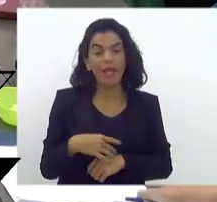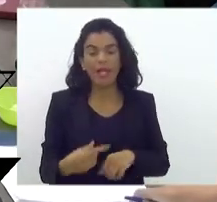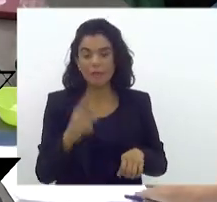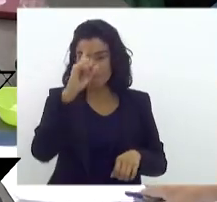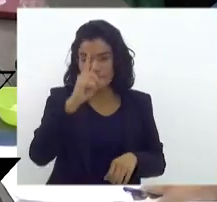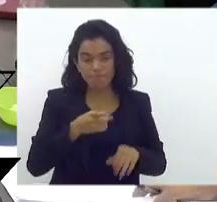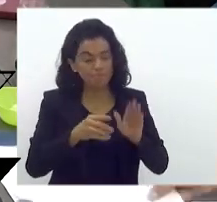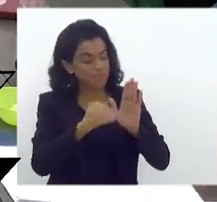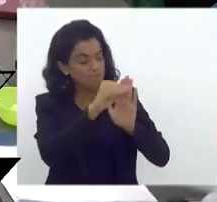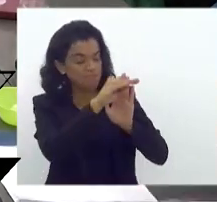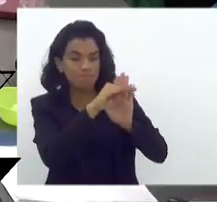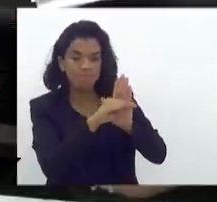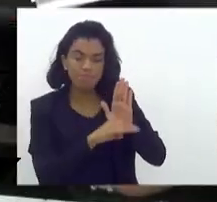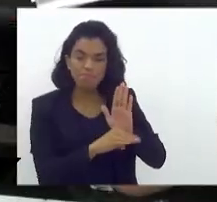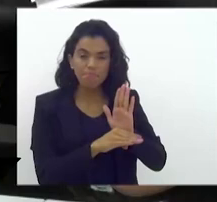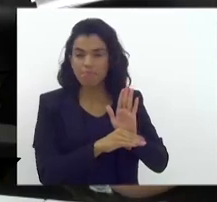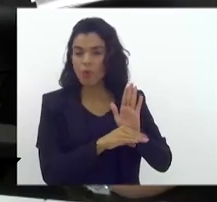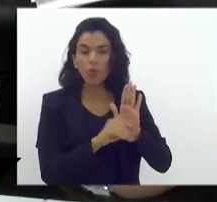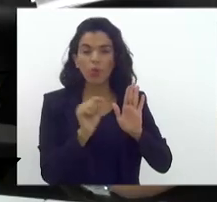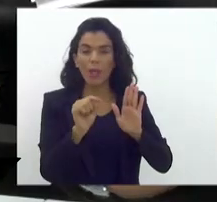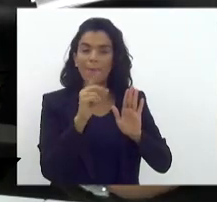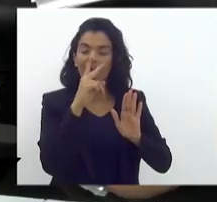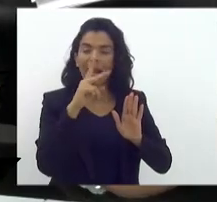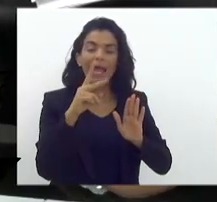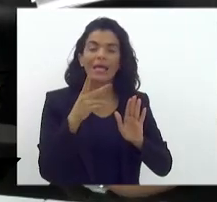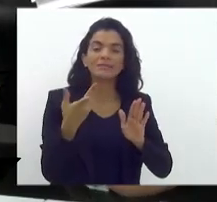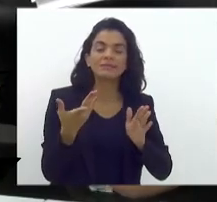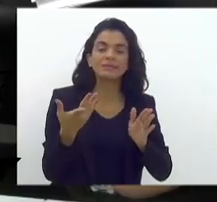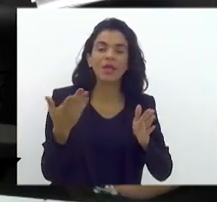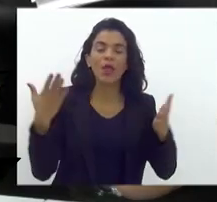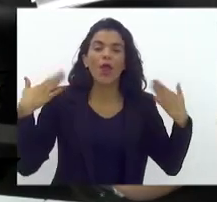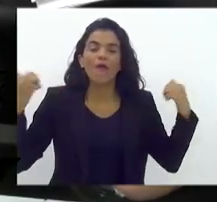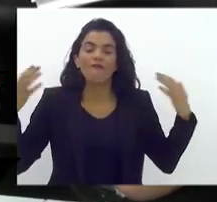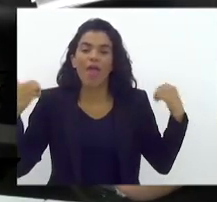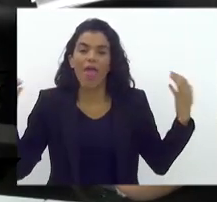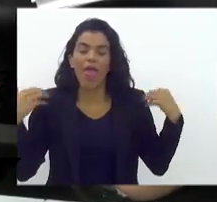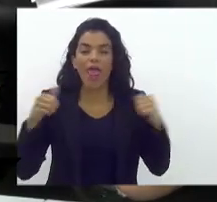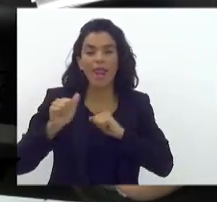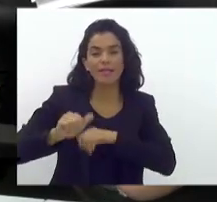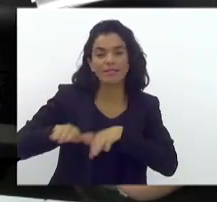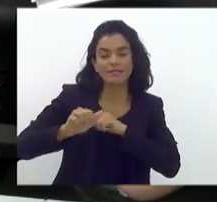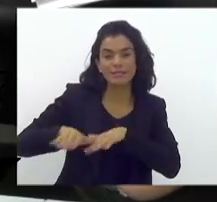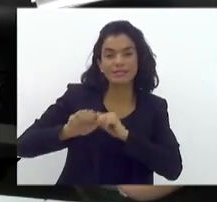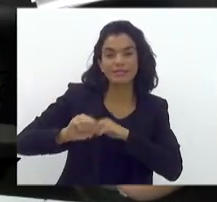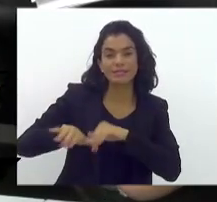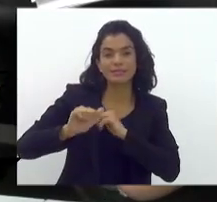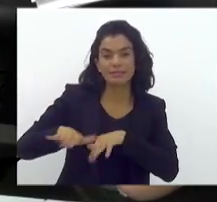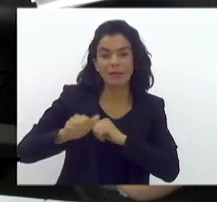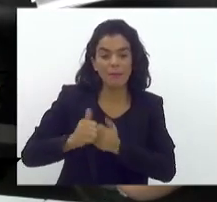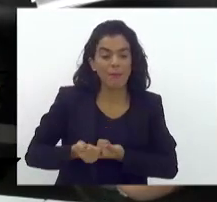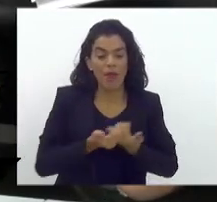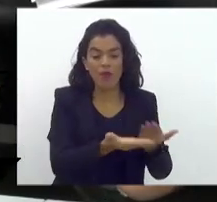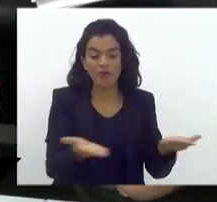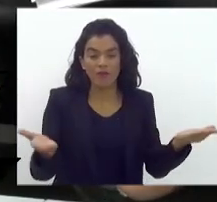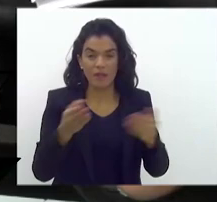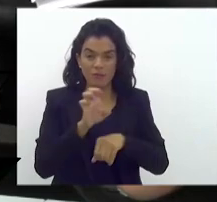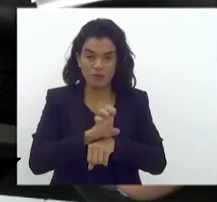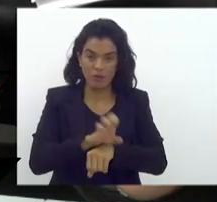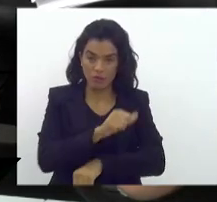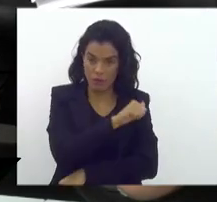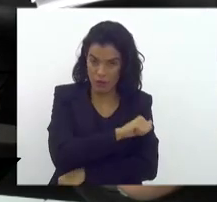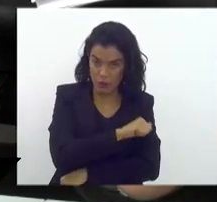uma espécie de colônia de férias pública, né, obrigatória a ser ofertada pelo estado do Rio de